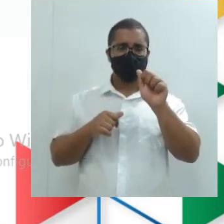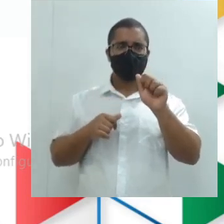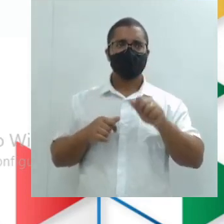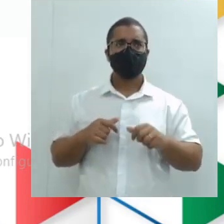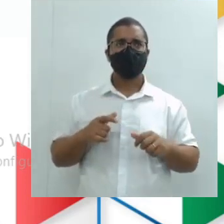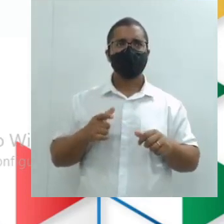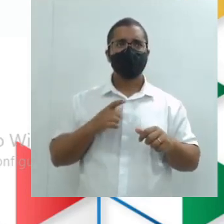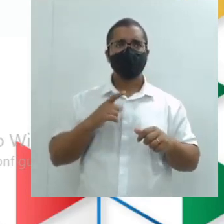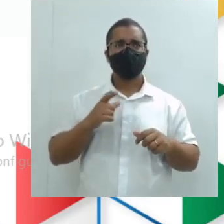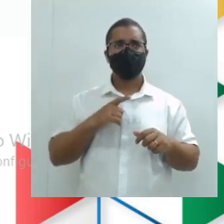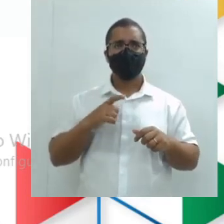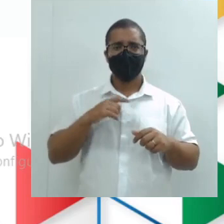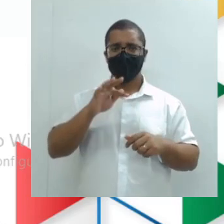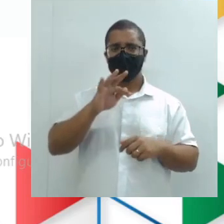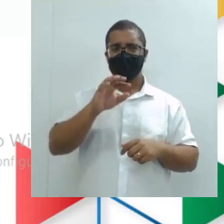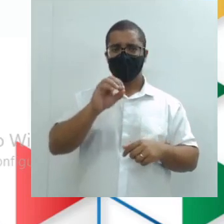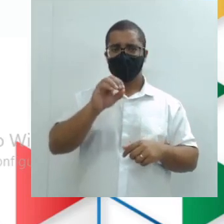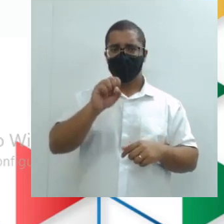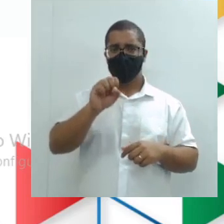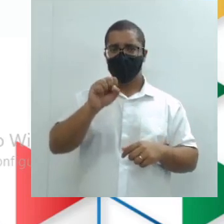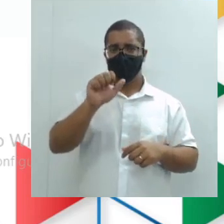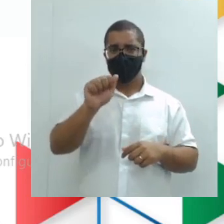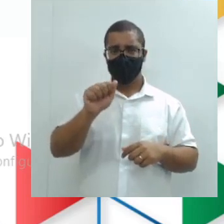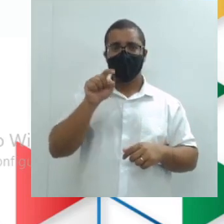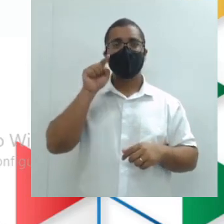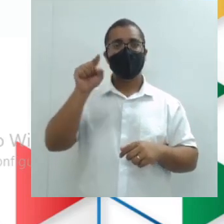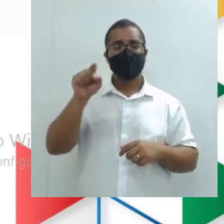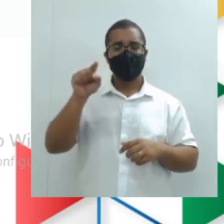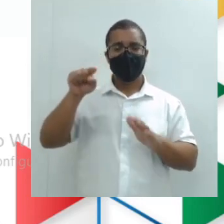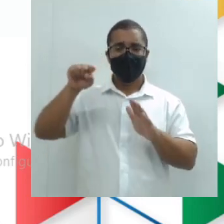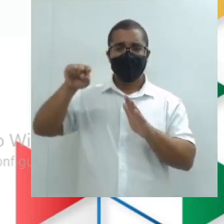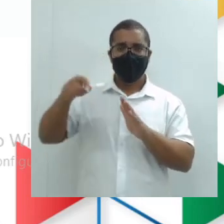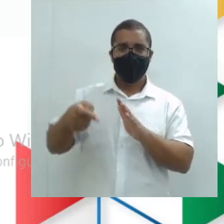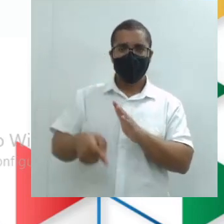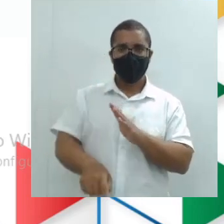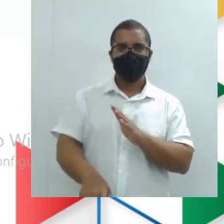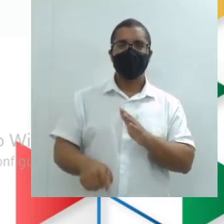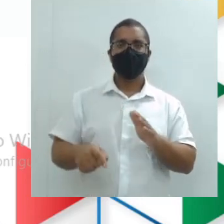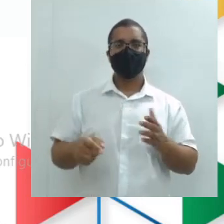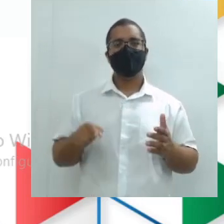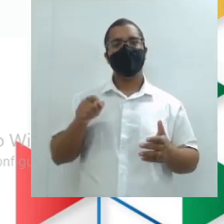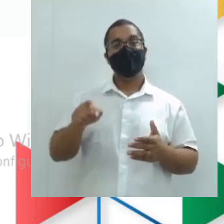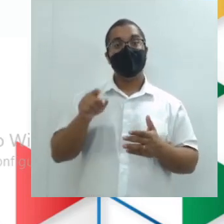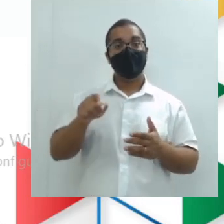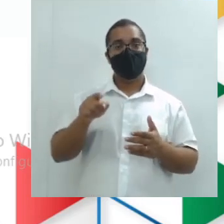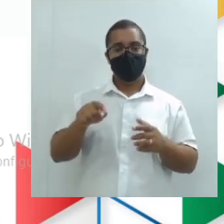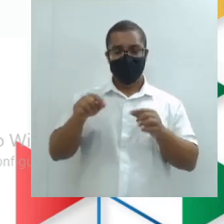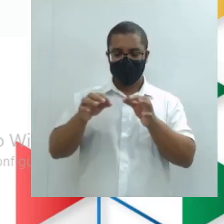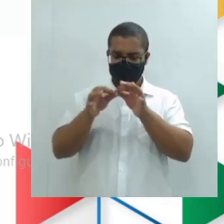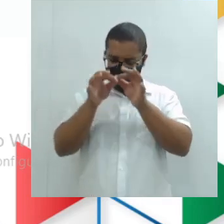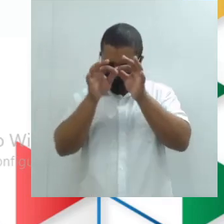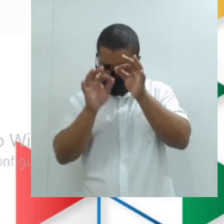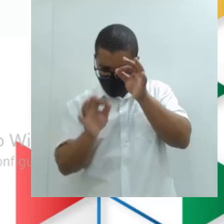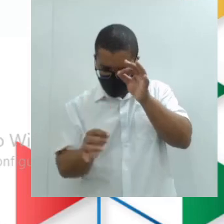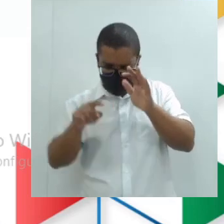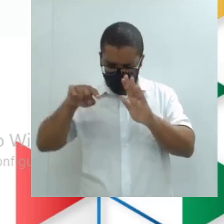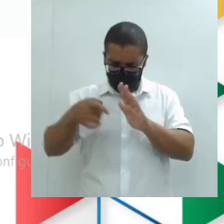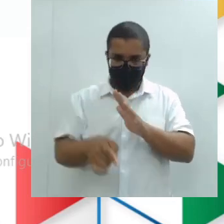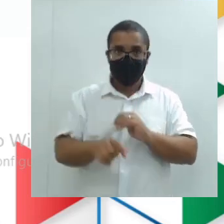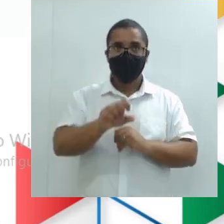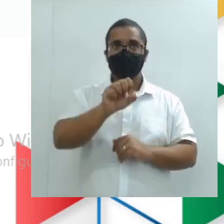do Porto Rico é considerada o ponto mais profundo do Oceano Atlântico, com 8.605